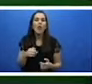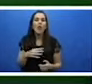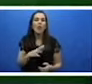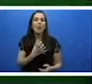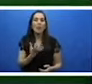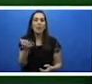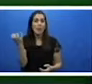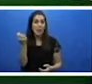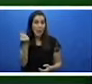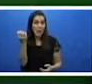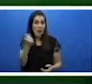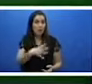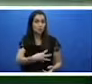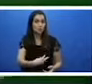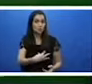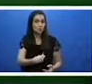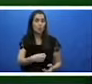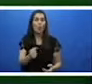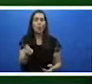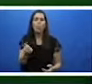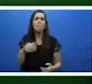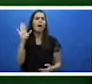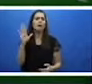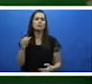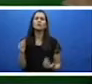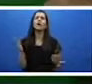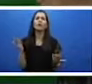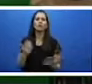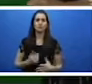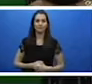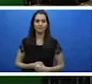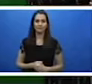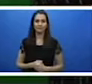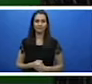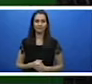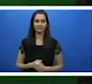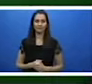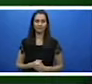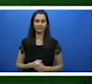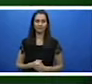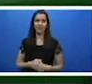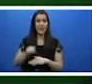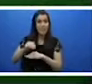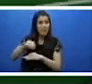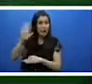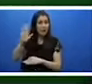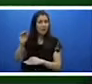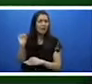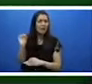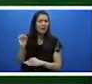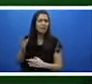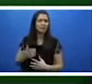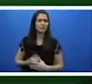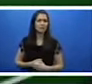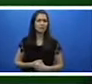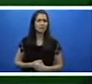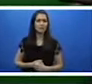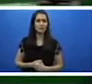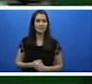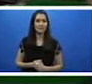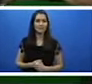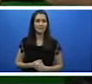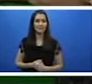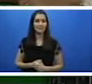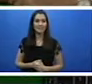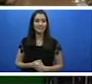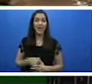leite para amamentar o seu filhote? Ah, vamos olhar aqui a tabelinha. Qual que você acha? A